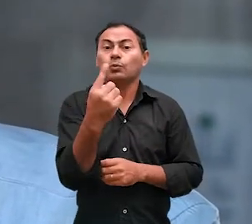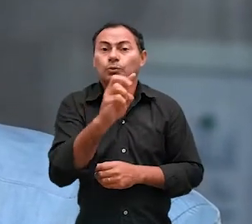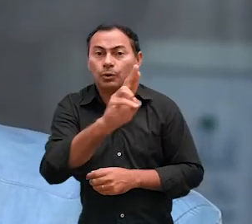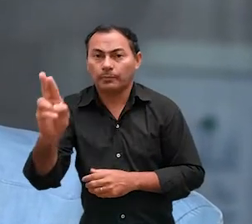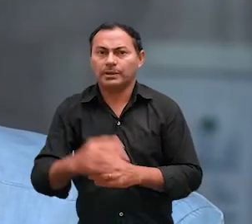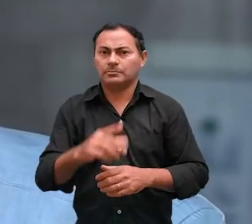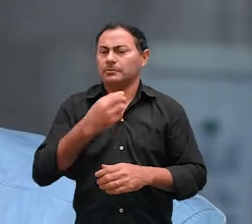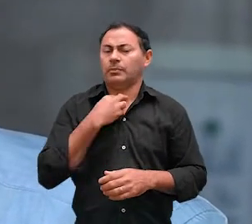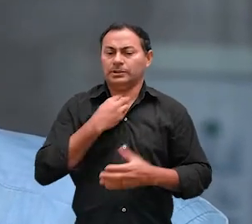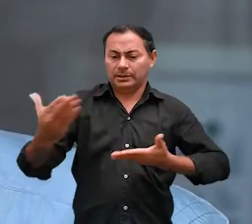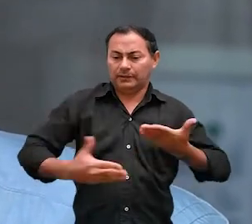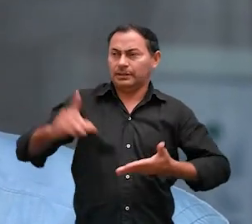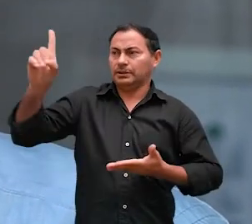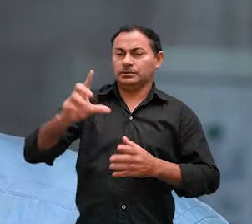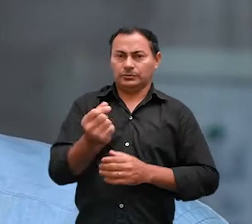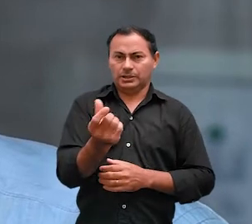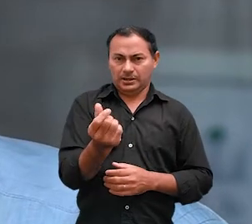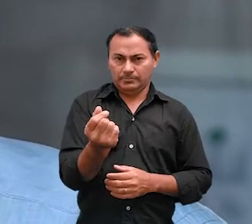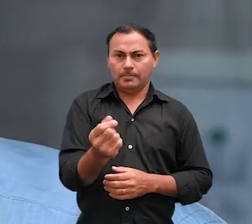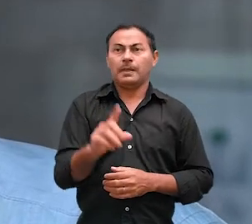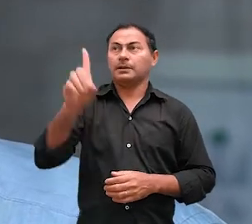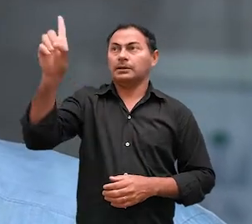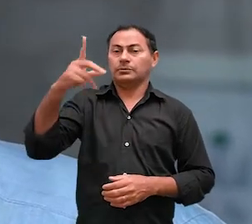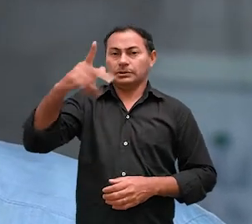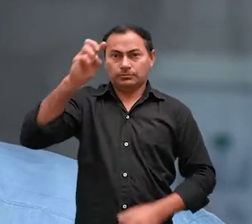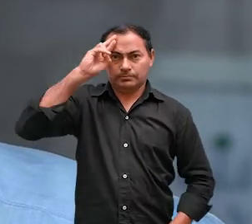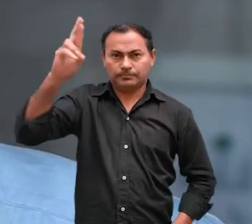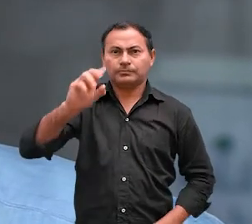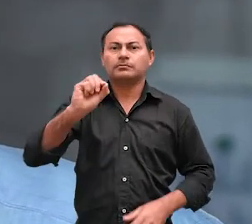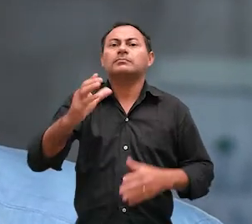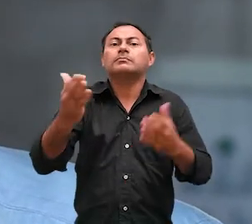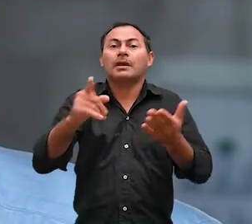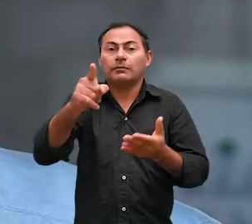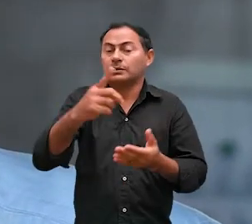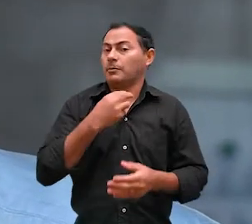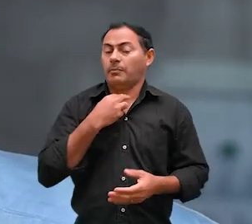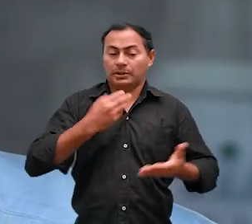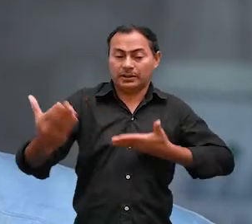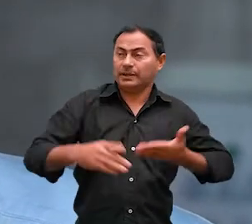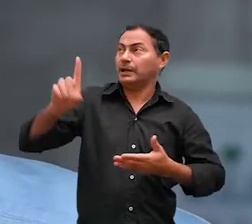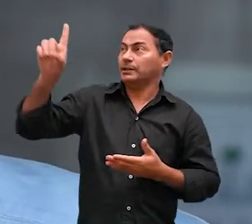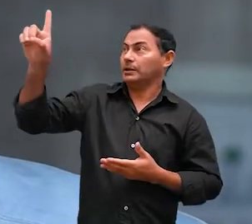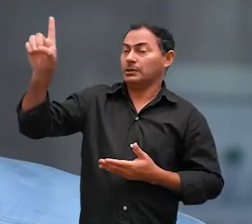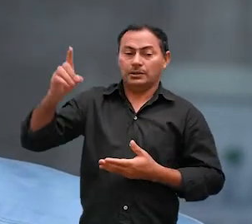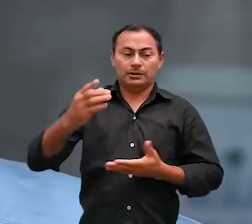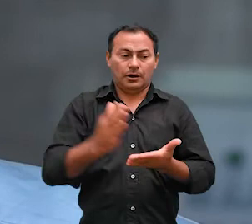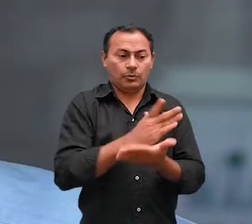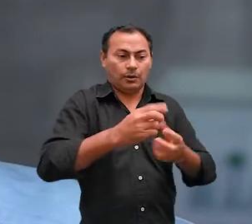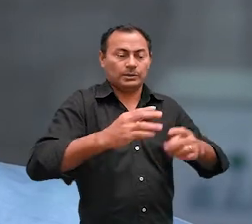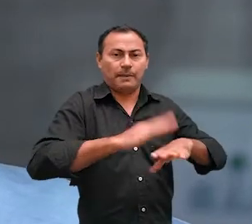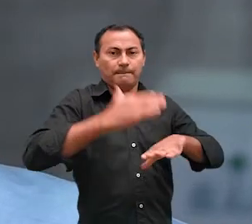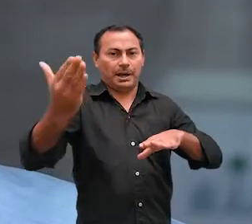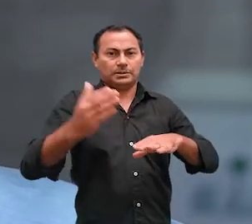cabe um nome e aí você não pode servir a Deus e ao dinheiro se Deus é o seu senhor então você não pode servir a Deus e